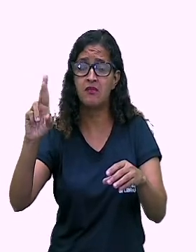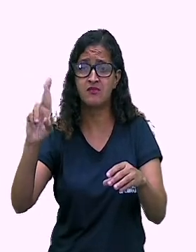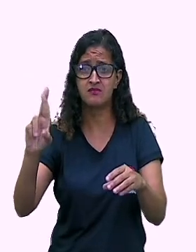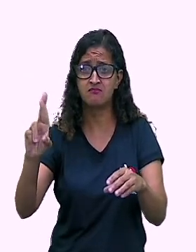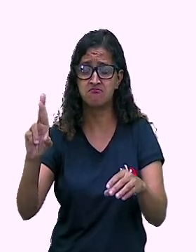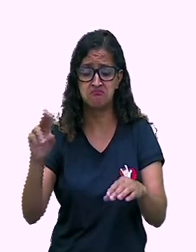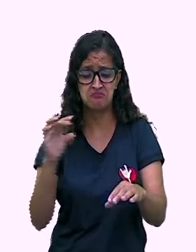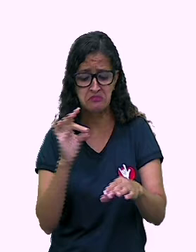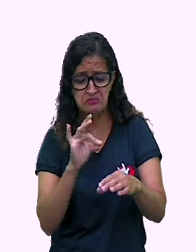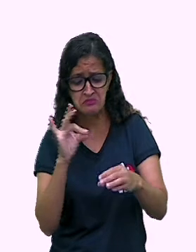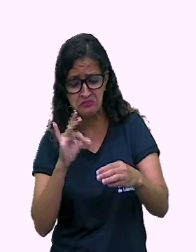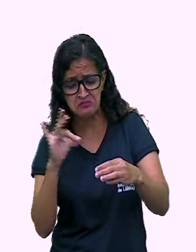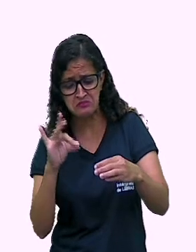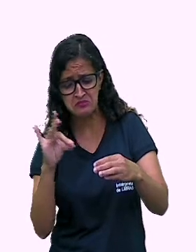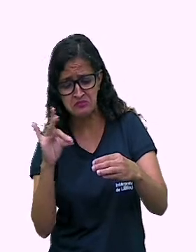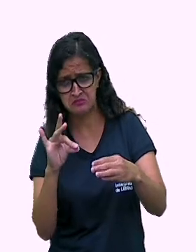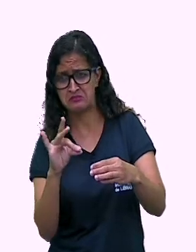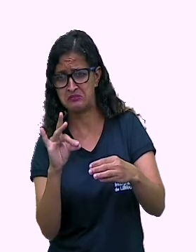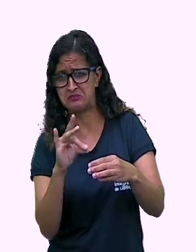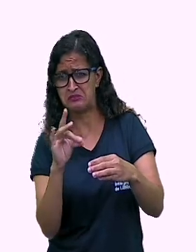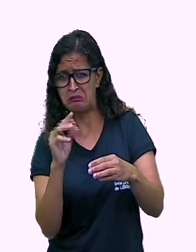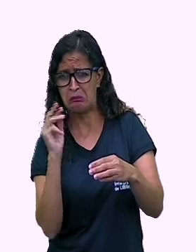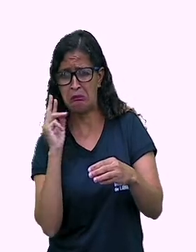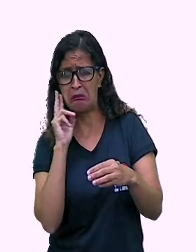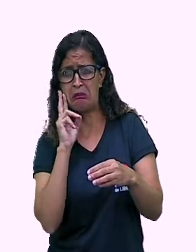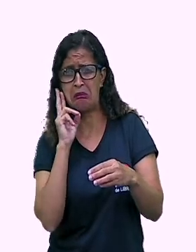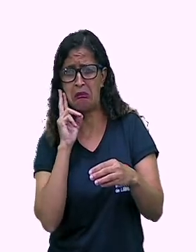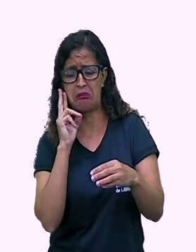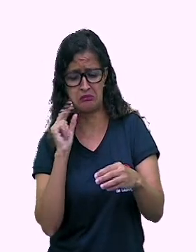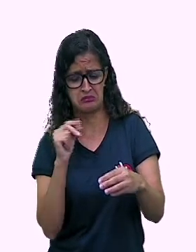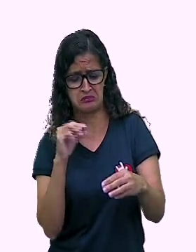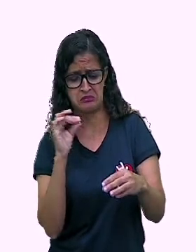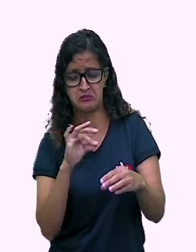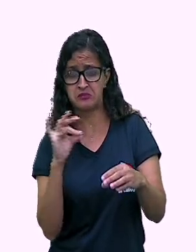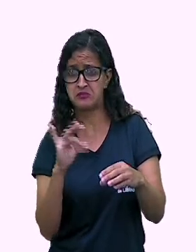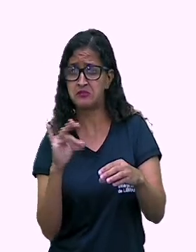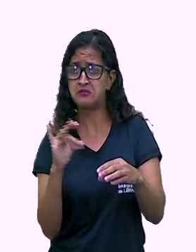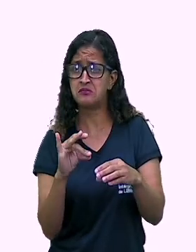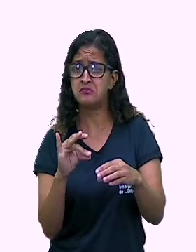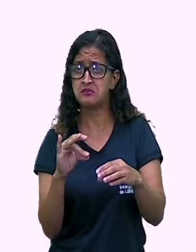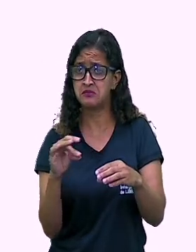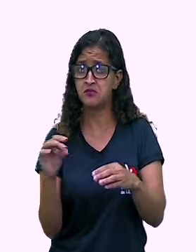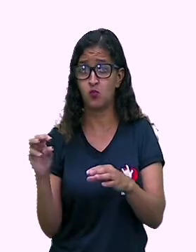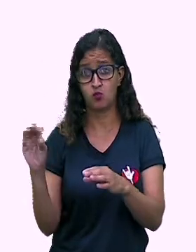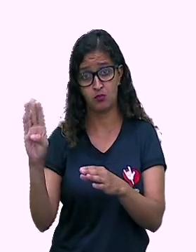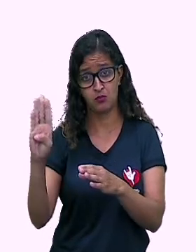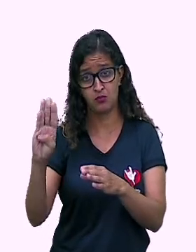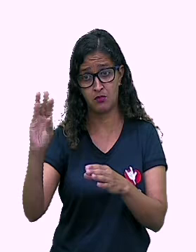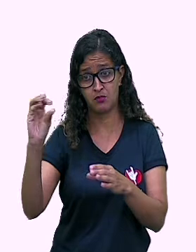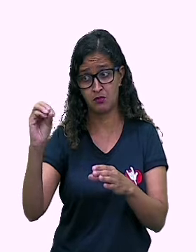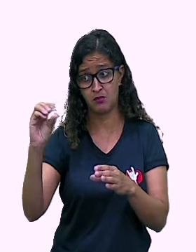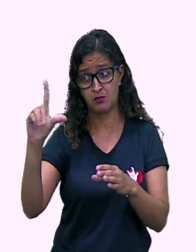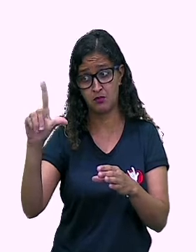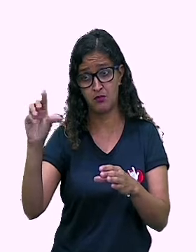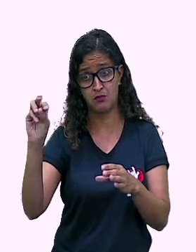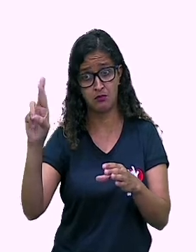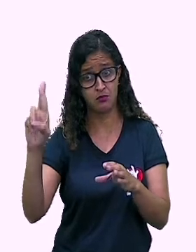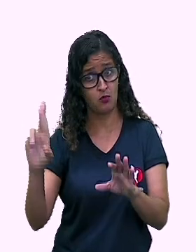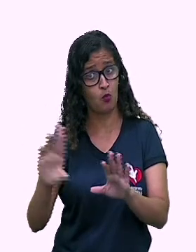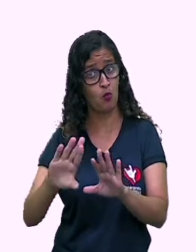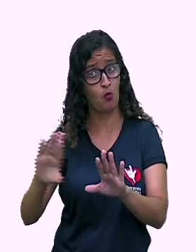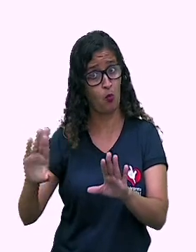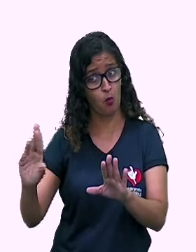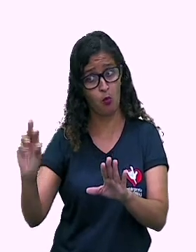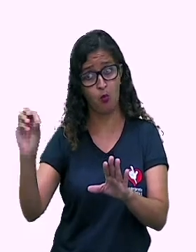uns pontinhos roxos, que nós chamamos de bolor ou então de